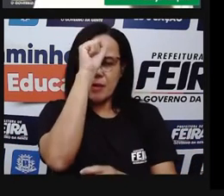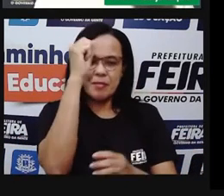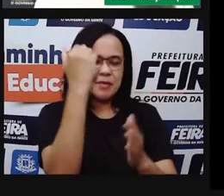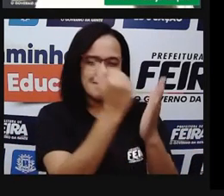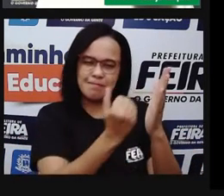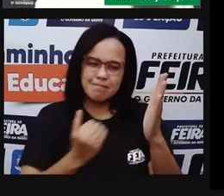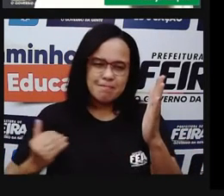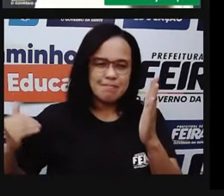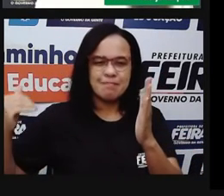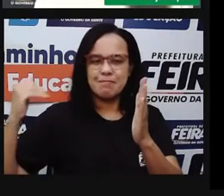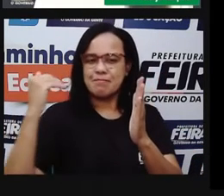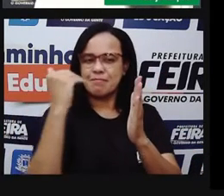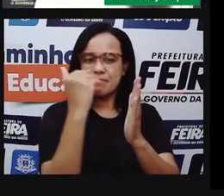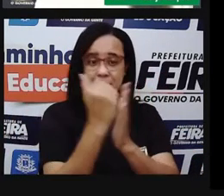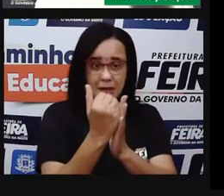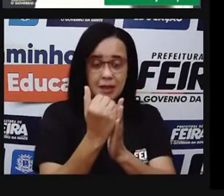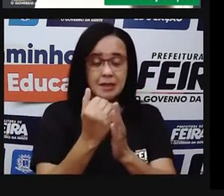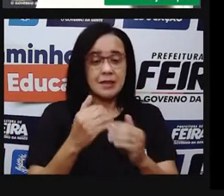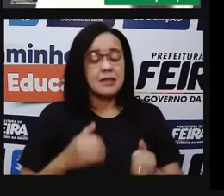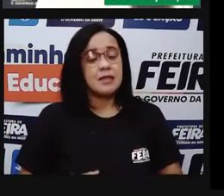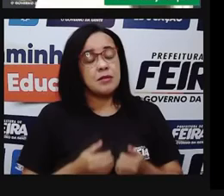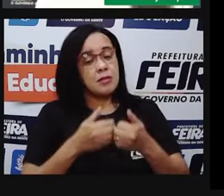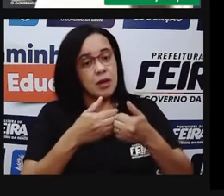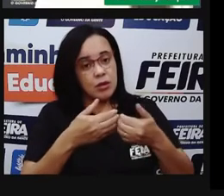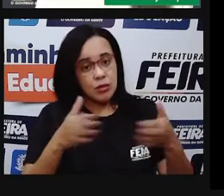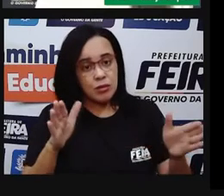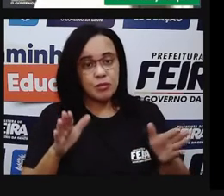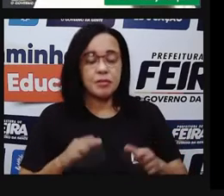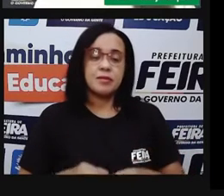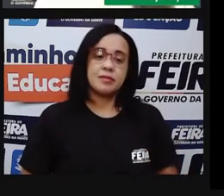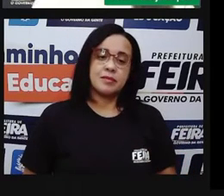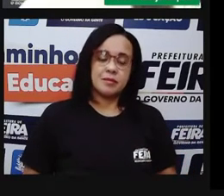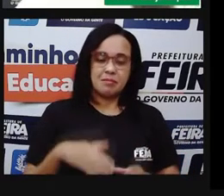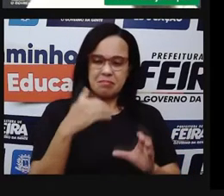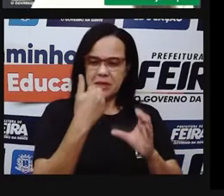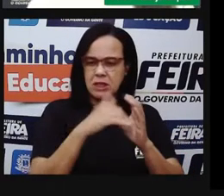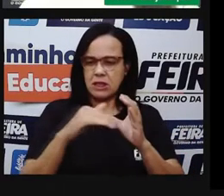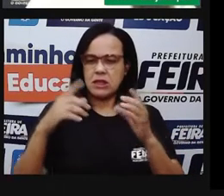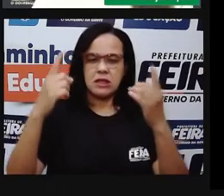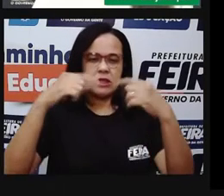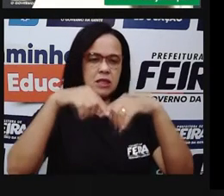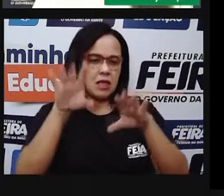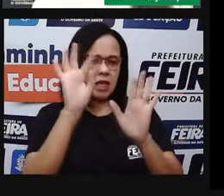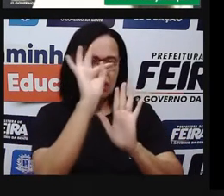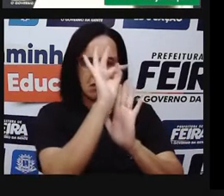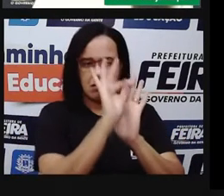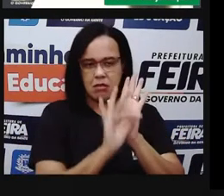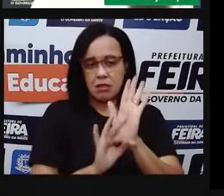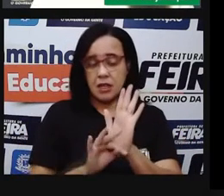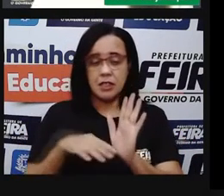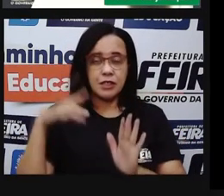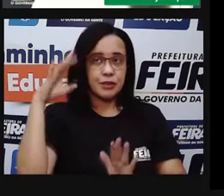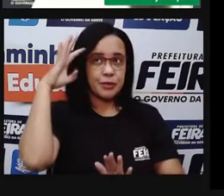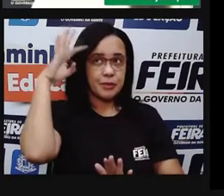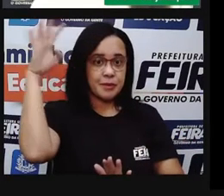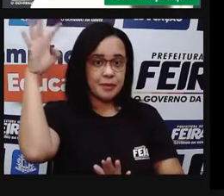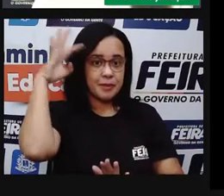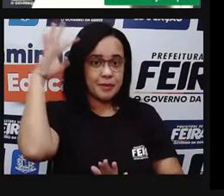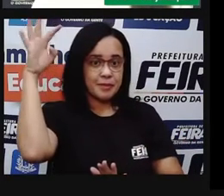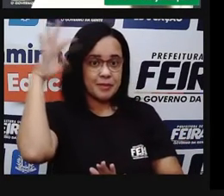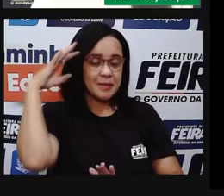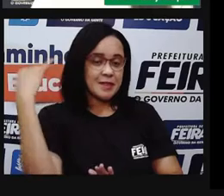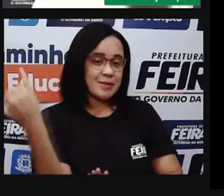para começar essa mensagem, gosto sempre de trazer uma mensagem para vocês de acolhimento, de reflexão. E hoje a